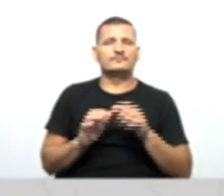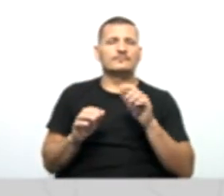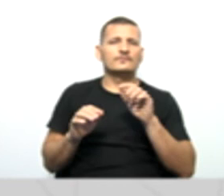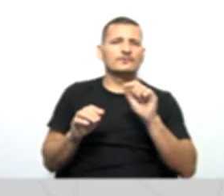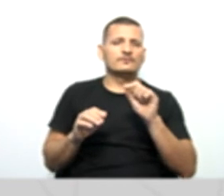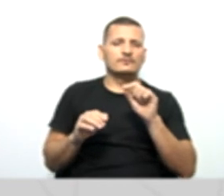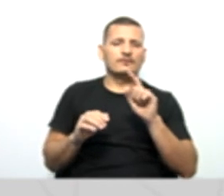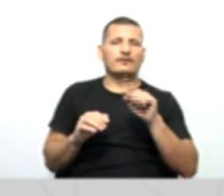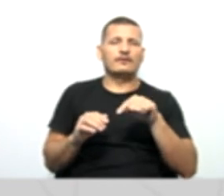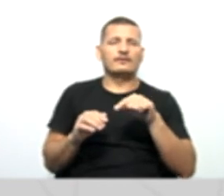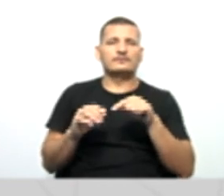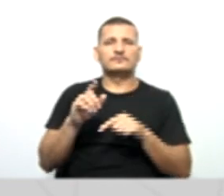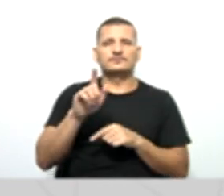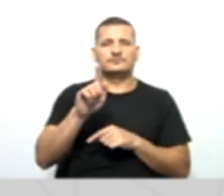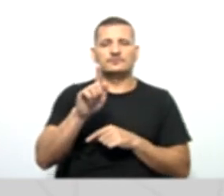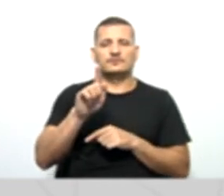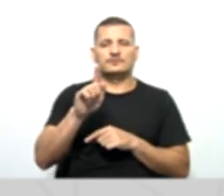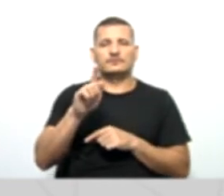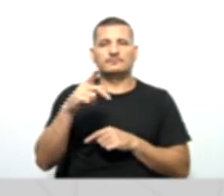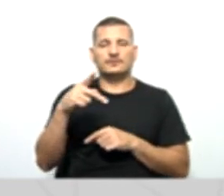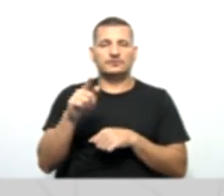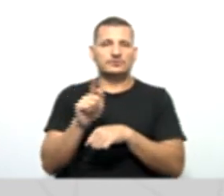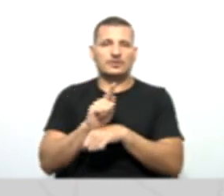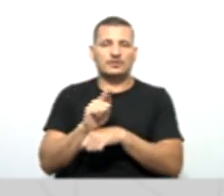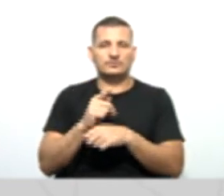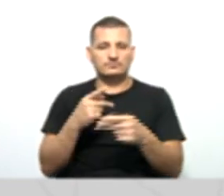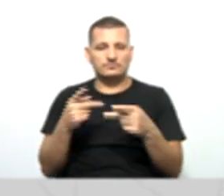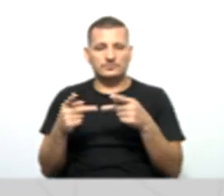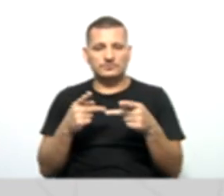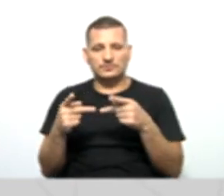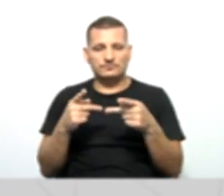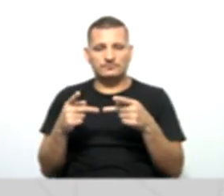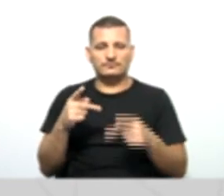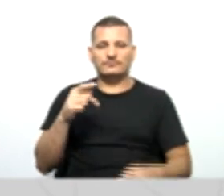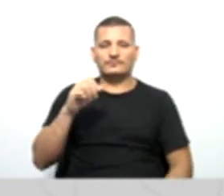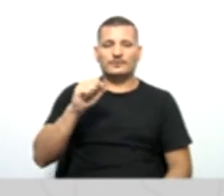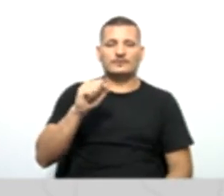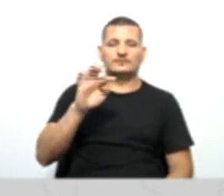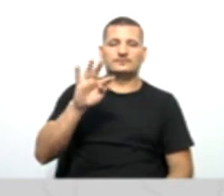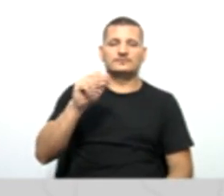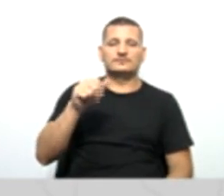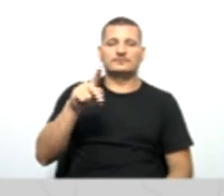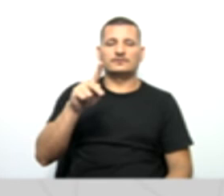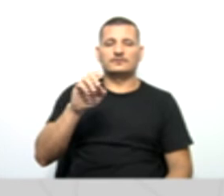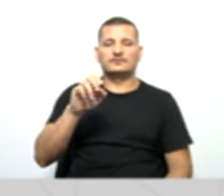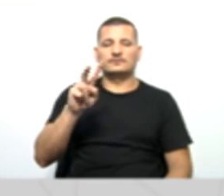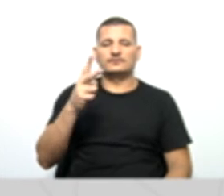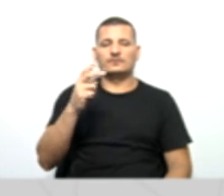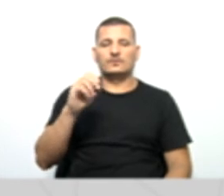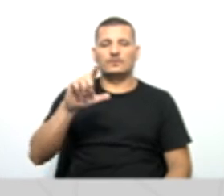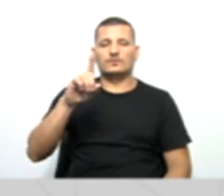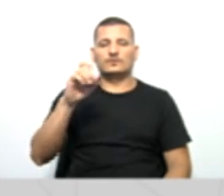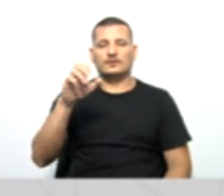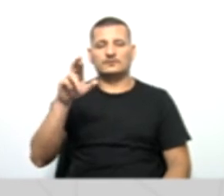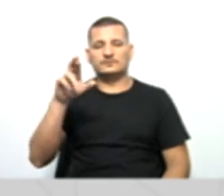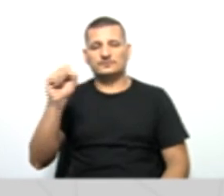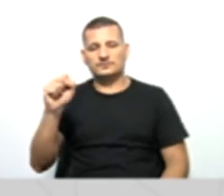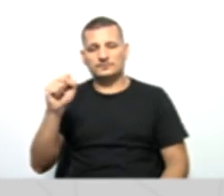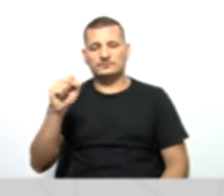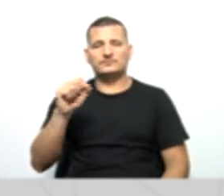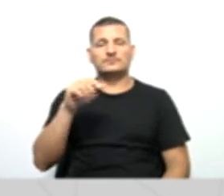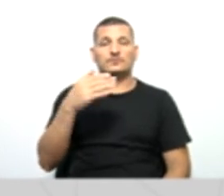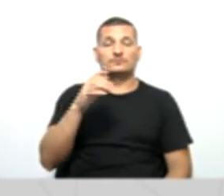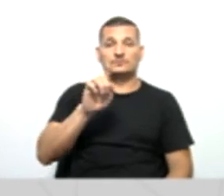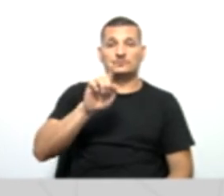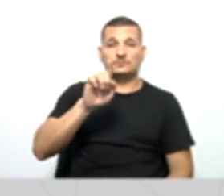que é o nosso gerente de projeto, como os stakeholders e os fatores externos, tá? Então, GP é o